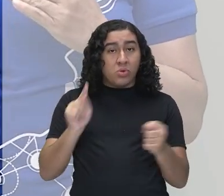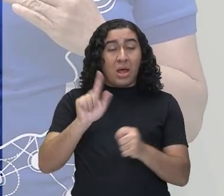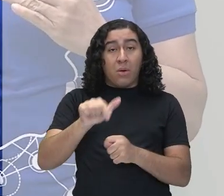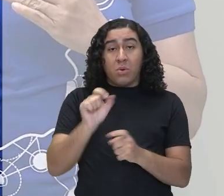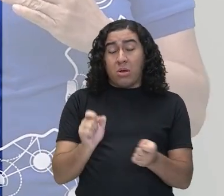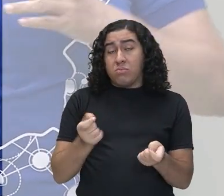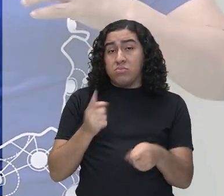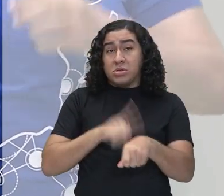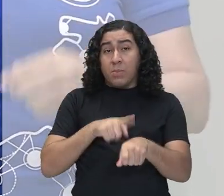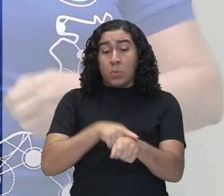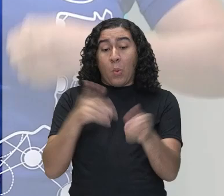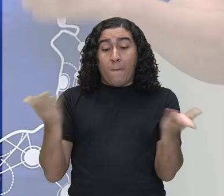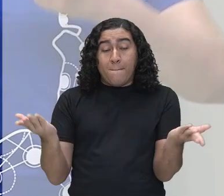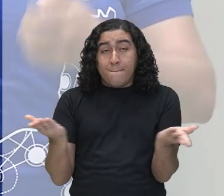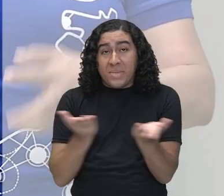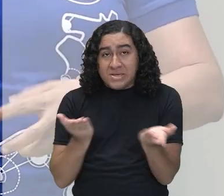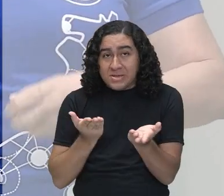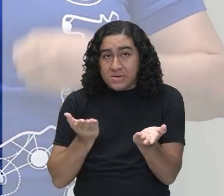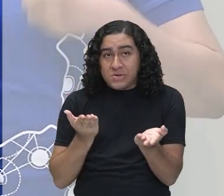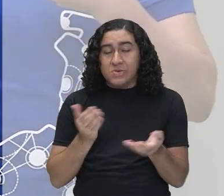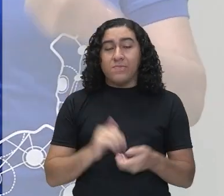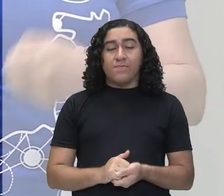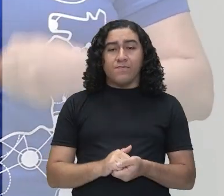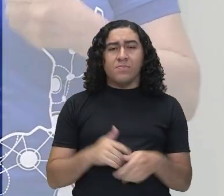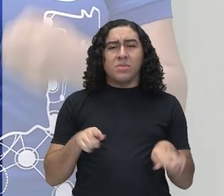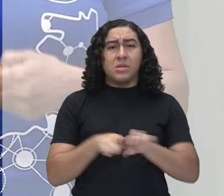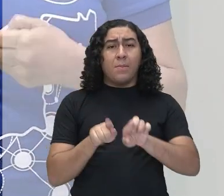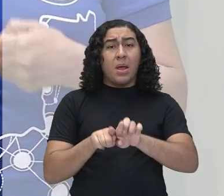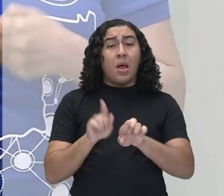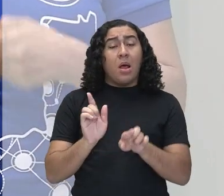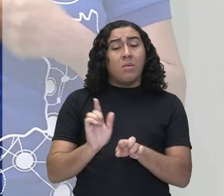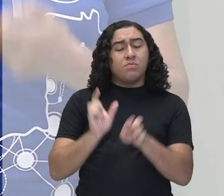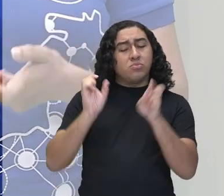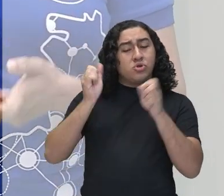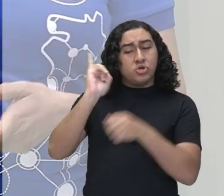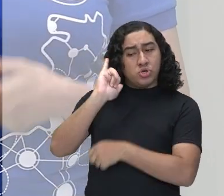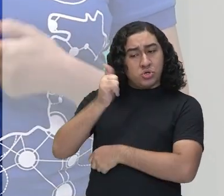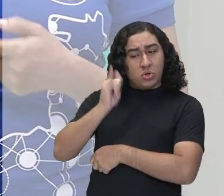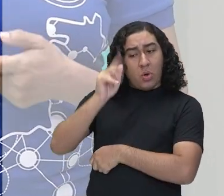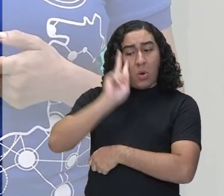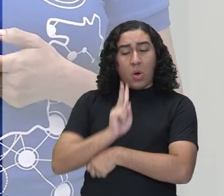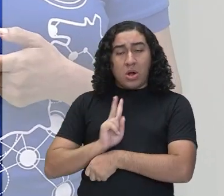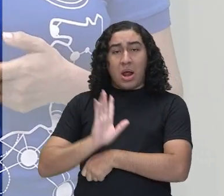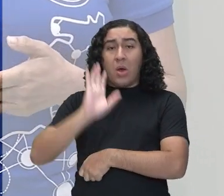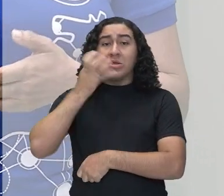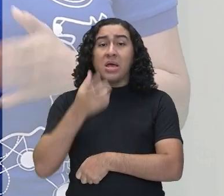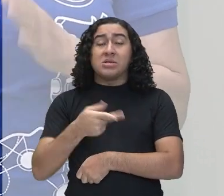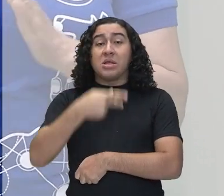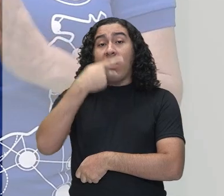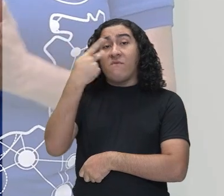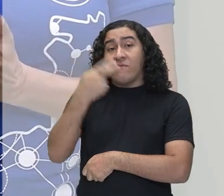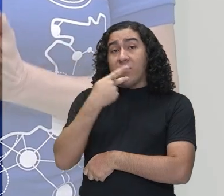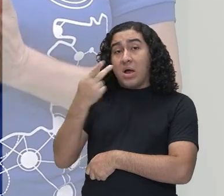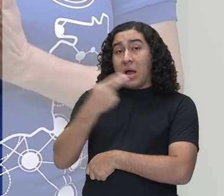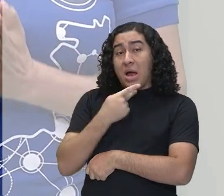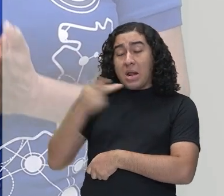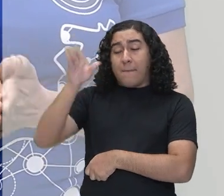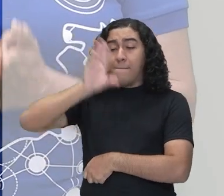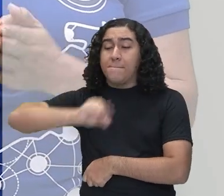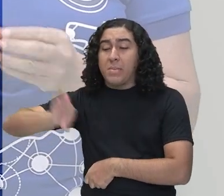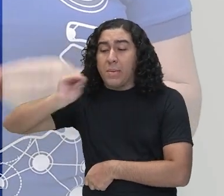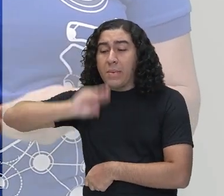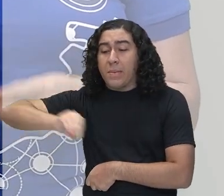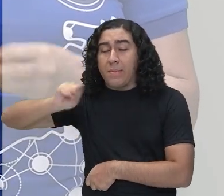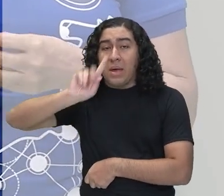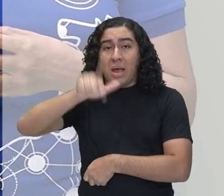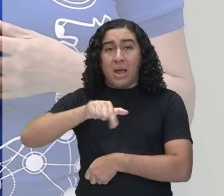vai encontrar, né? Ele vai contar ali, as ações estão ocorrendo no momento da fala. Então, isso está no